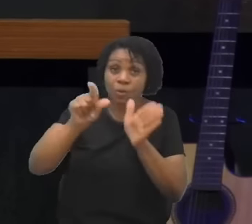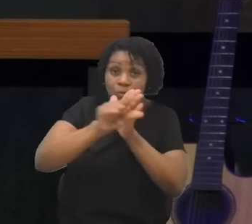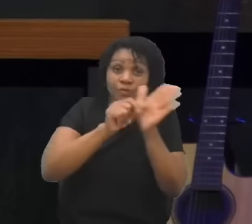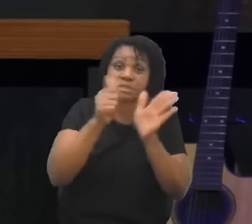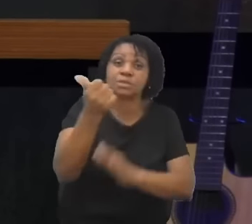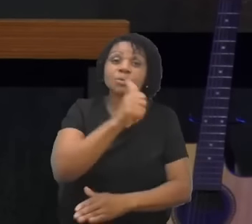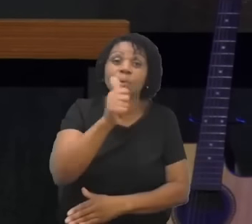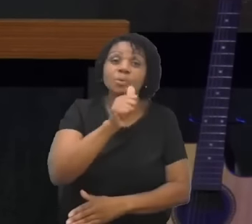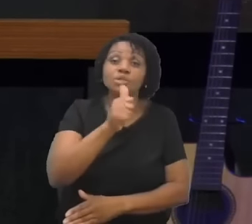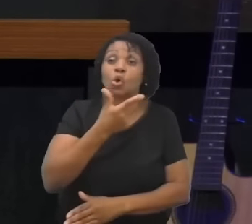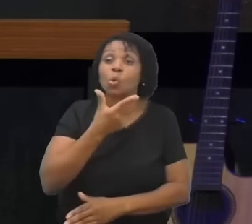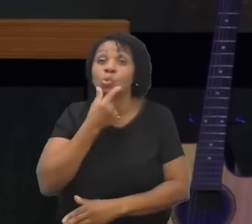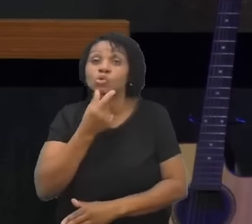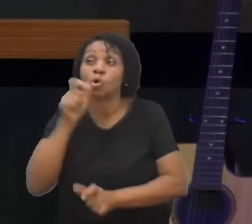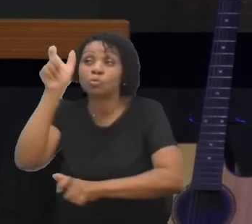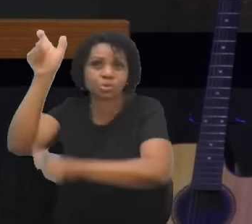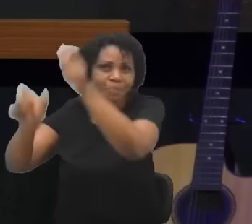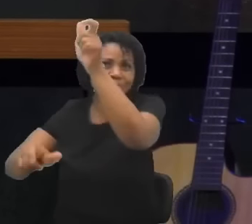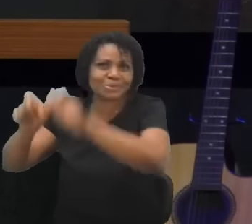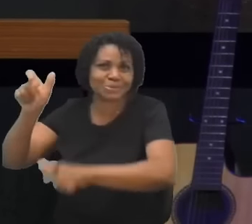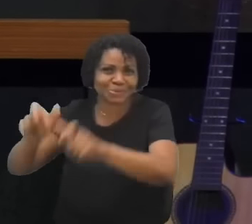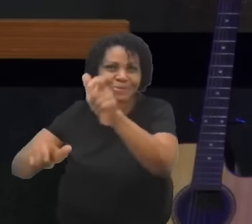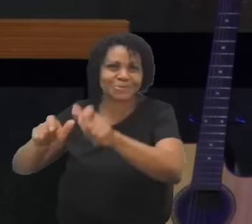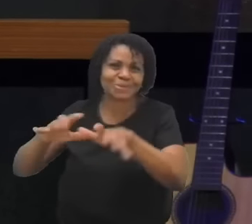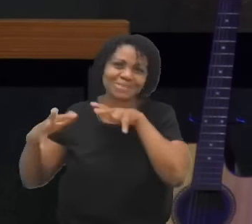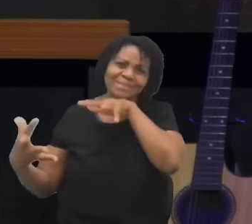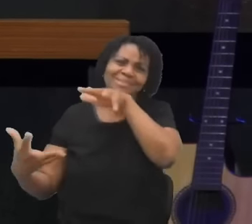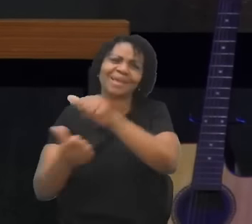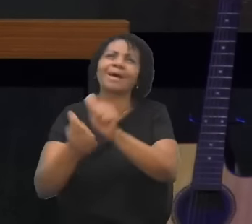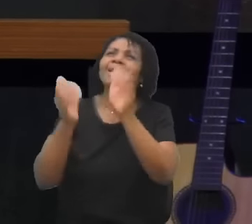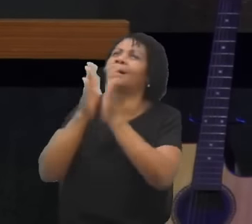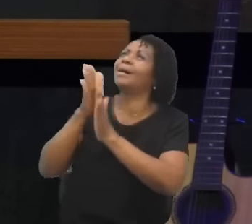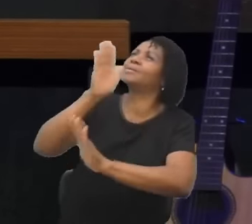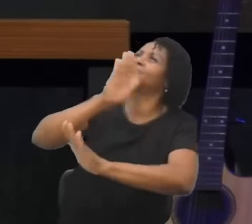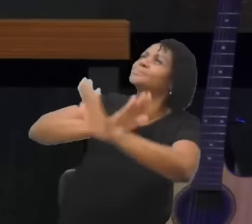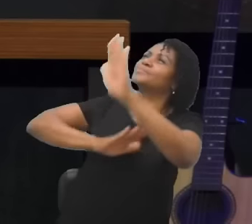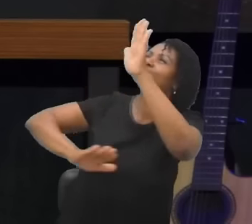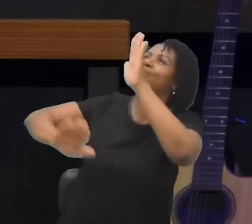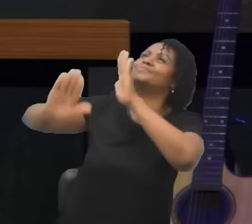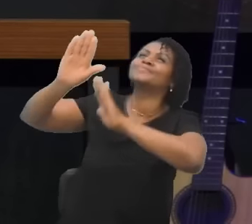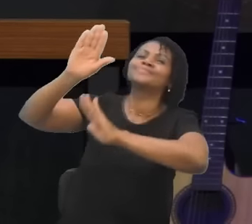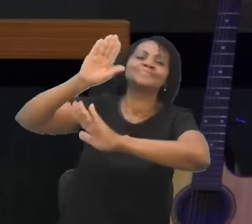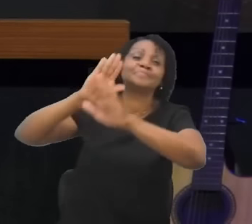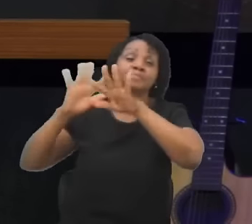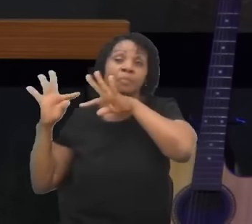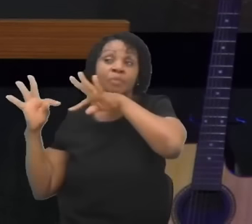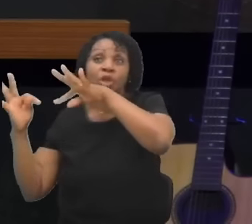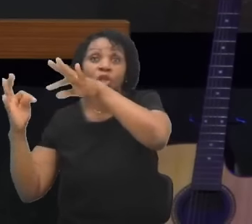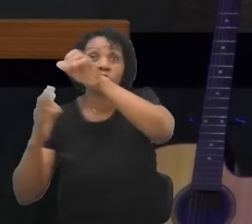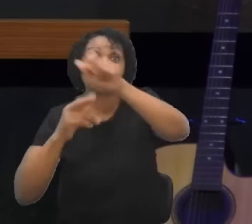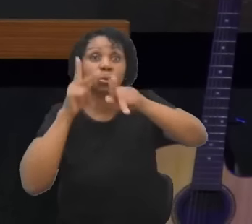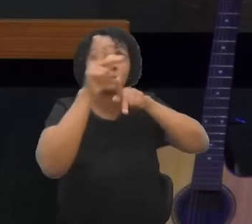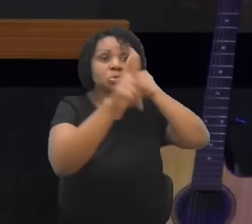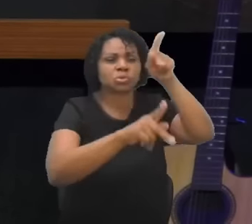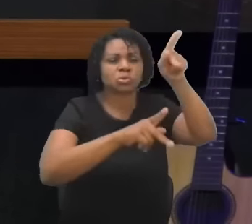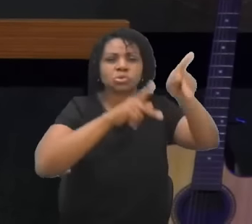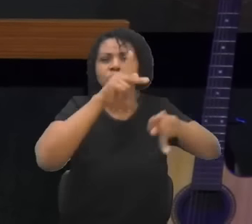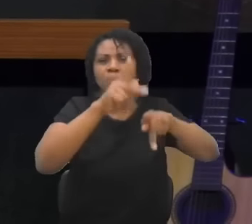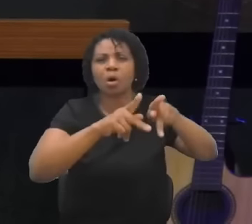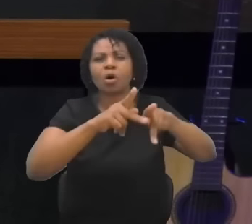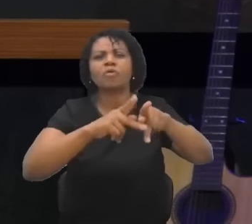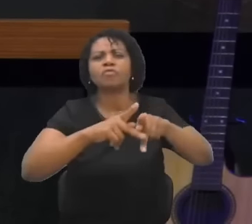adorando? Os homens, reis da terra, adoram ao Senhor e todos os povos, príncipes. Quem